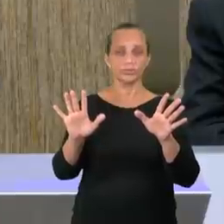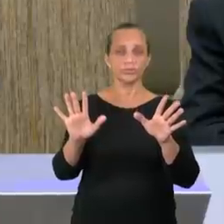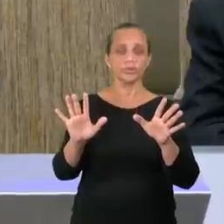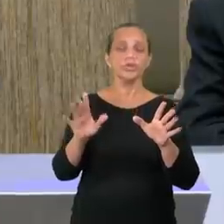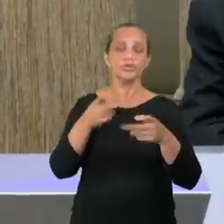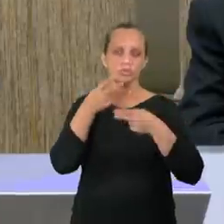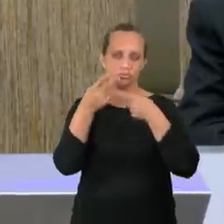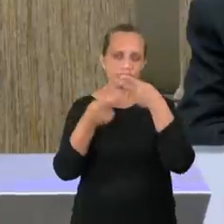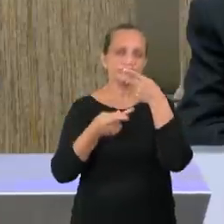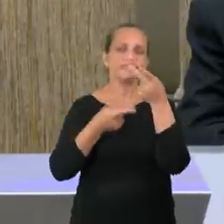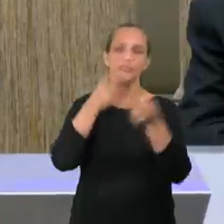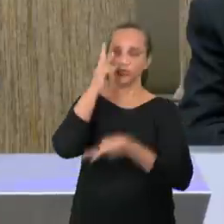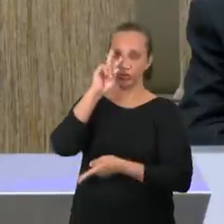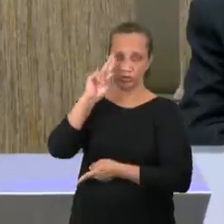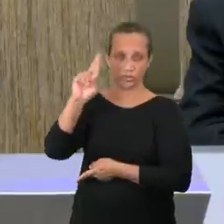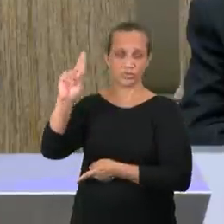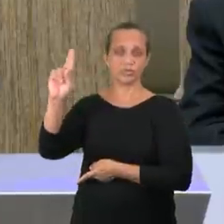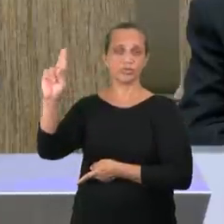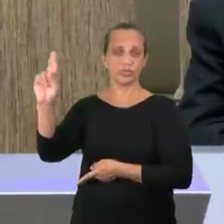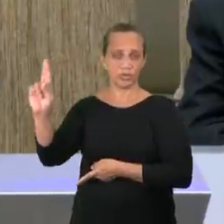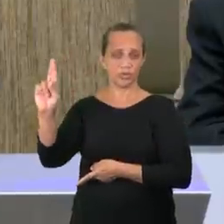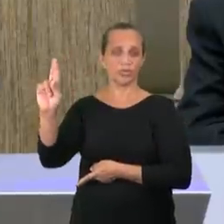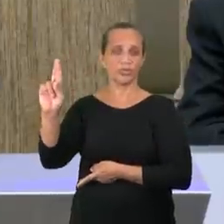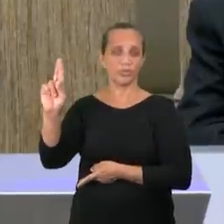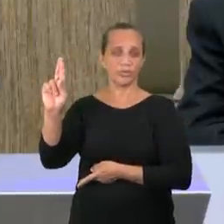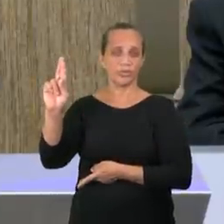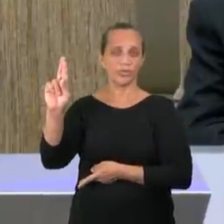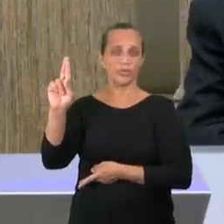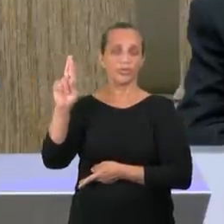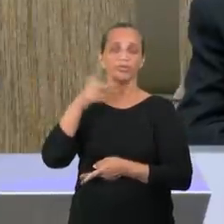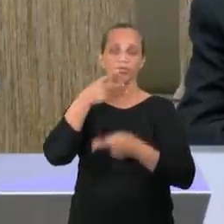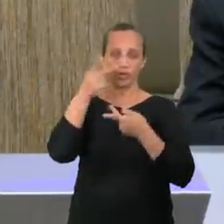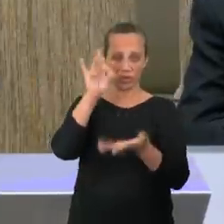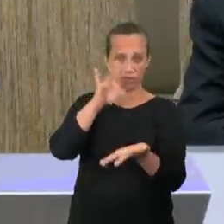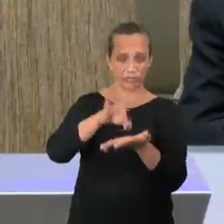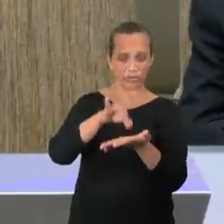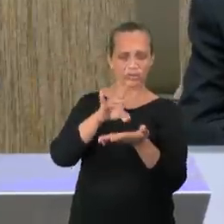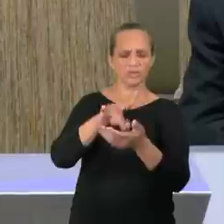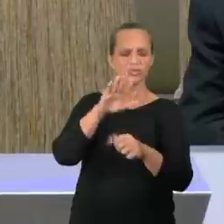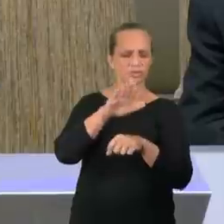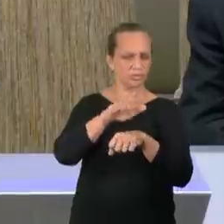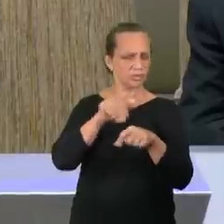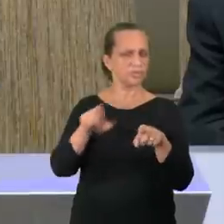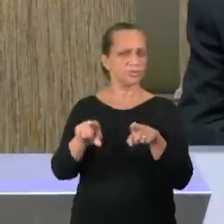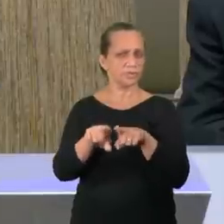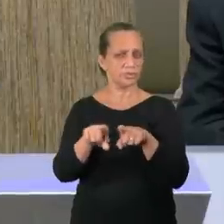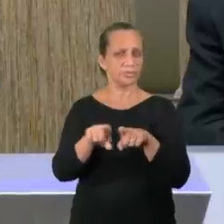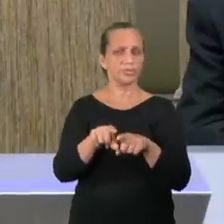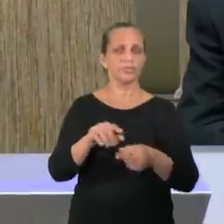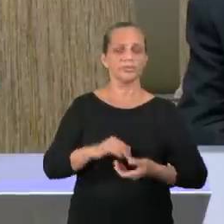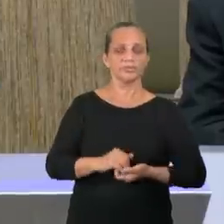tem dito, e nos restantes que o Senhor chamar. Amém.